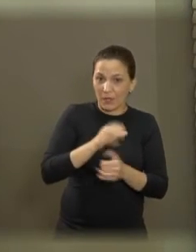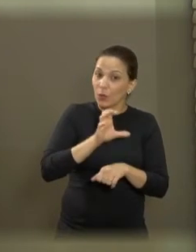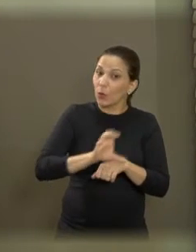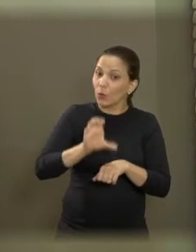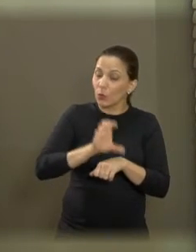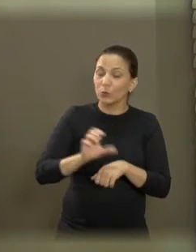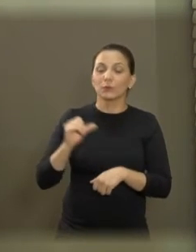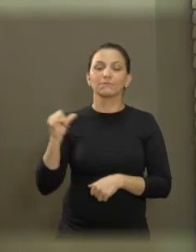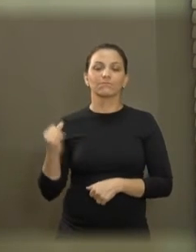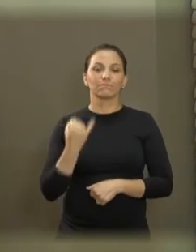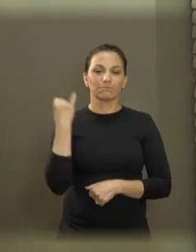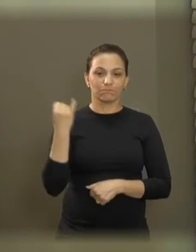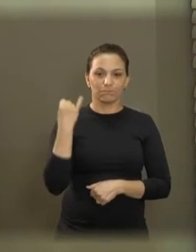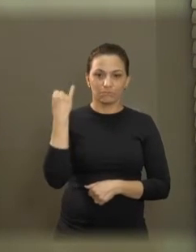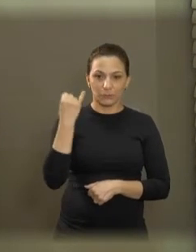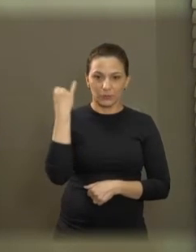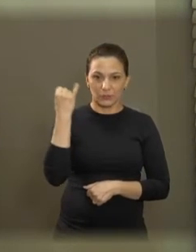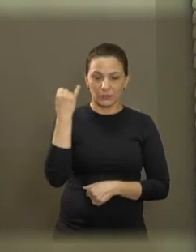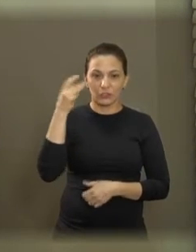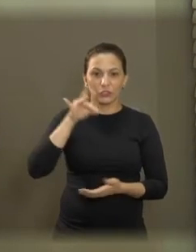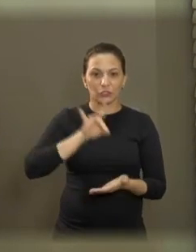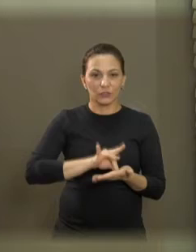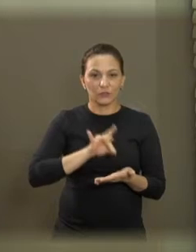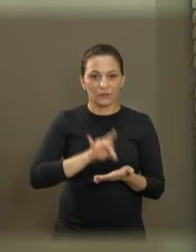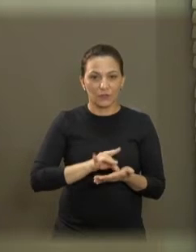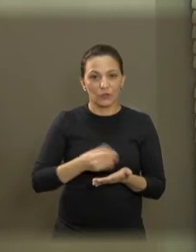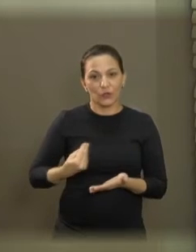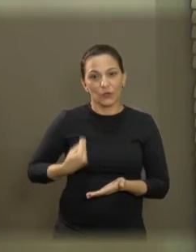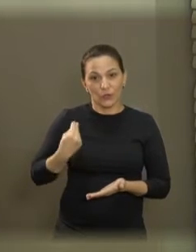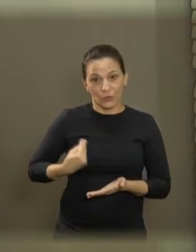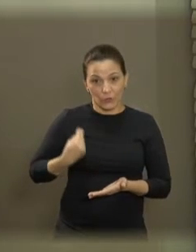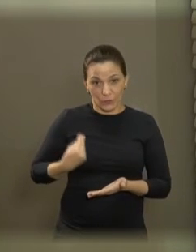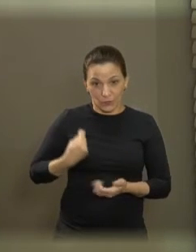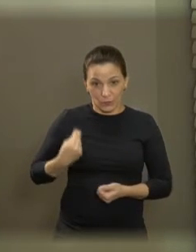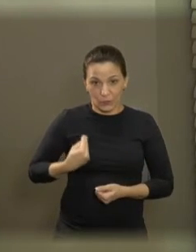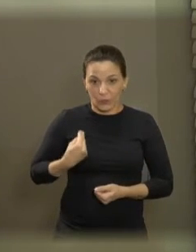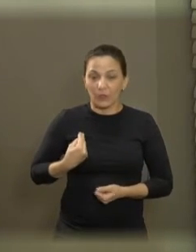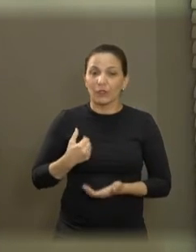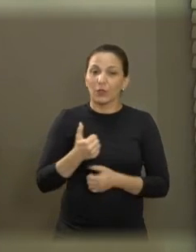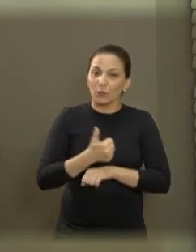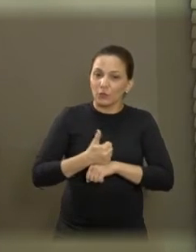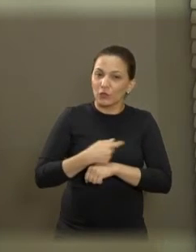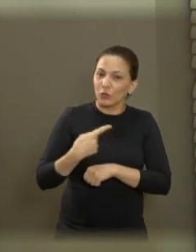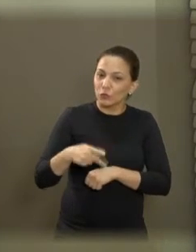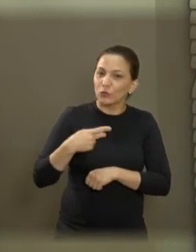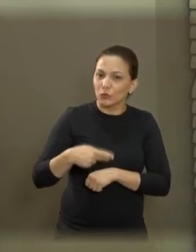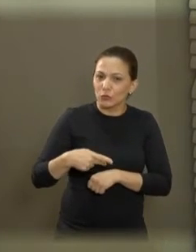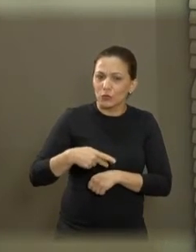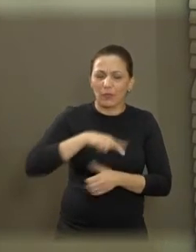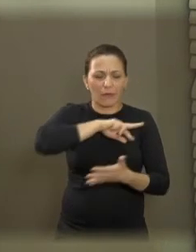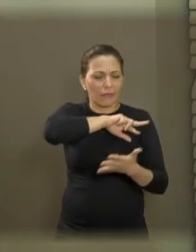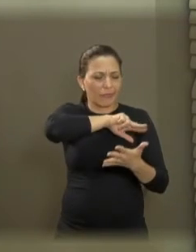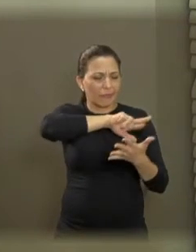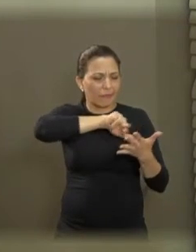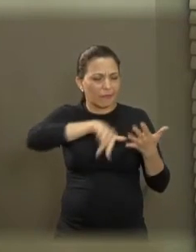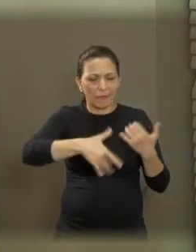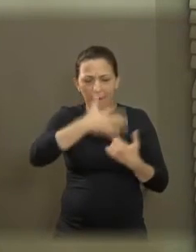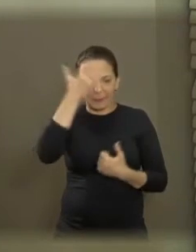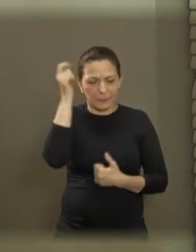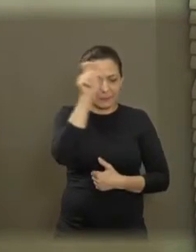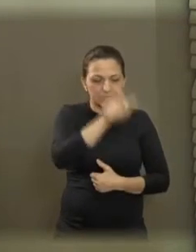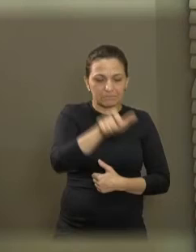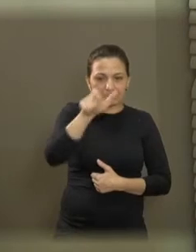foram importantíssimos, né, na sua carreira e na carreira de inúmeros farmacêuticos.